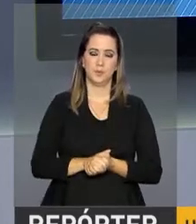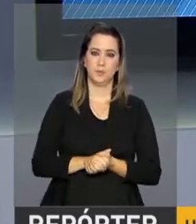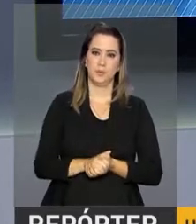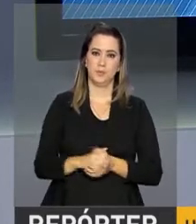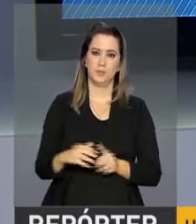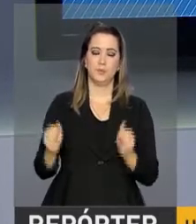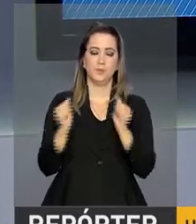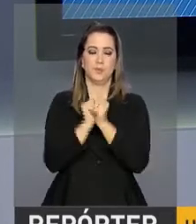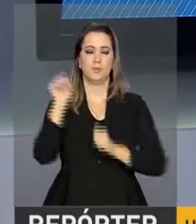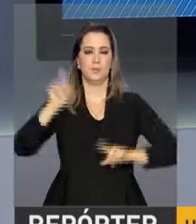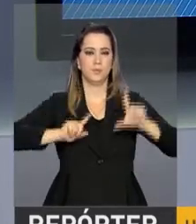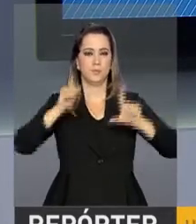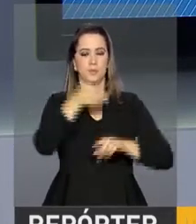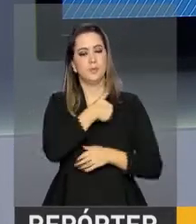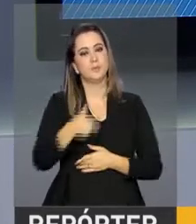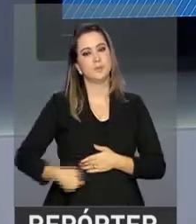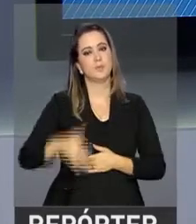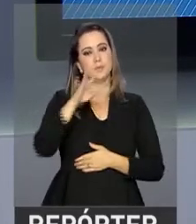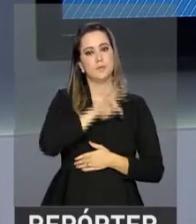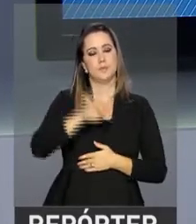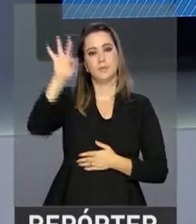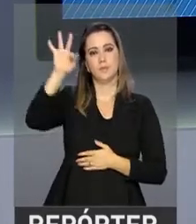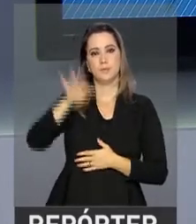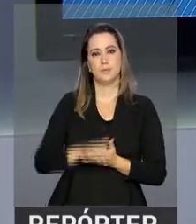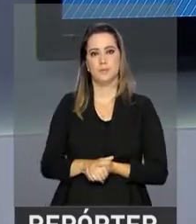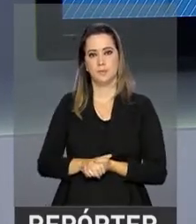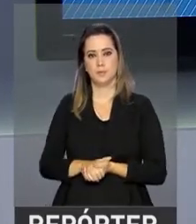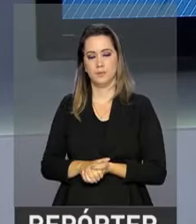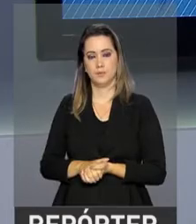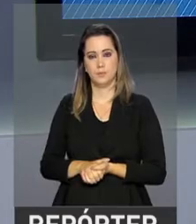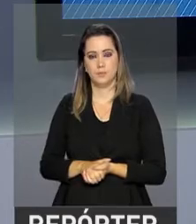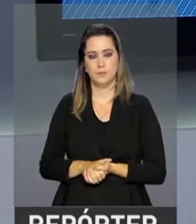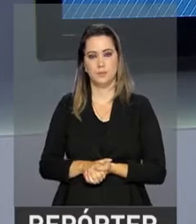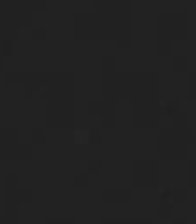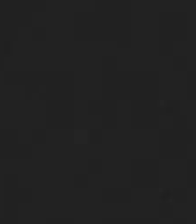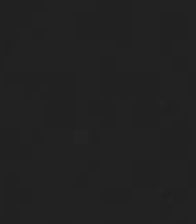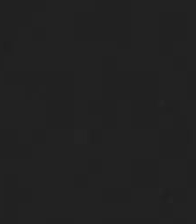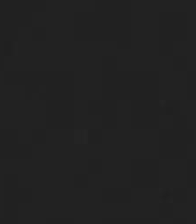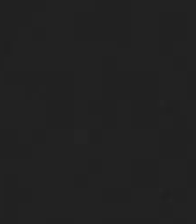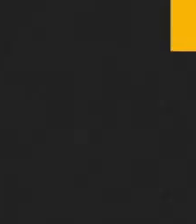youtube continue com a gente aqui na nbr a tv do governo federal